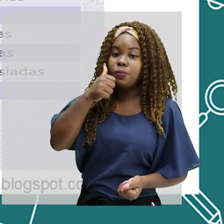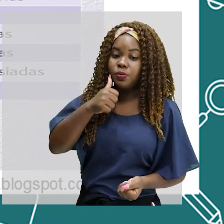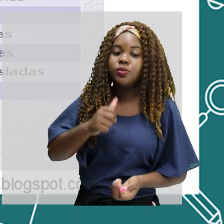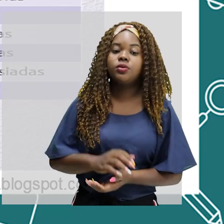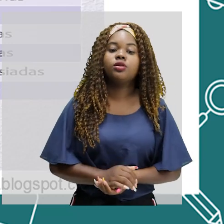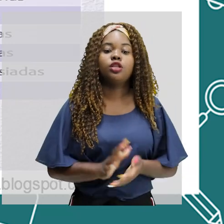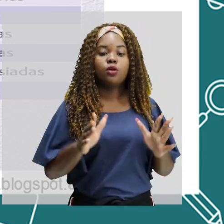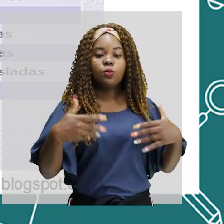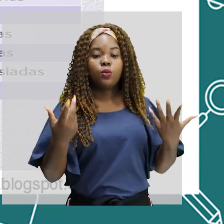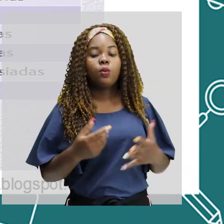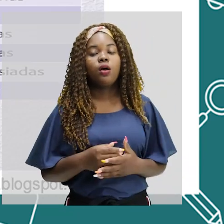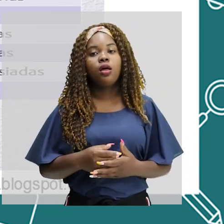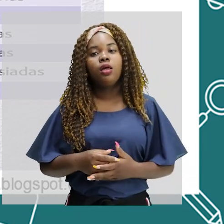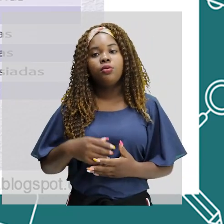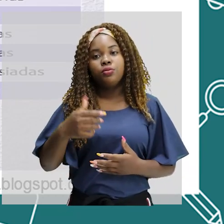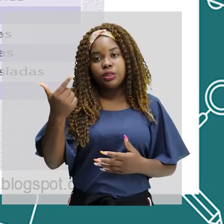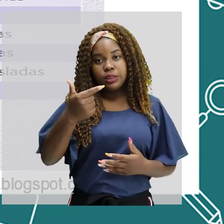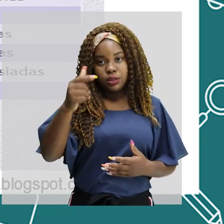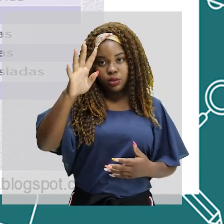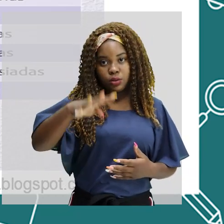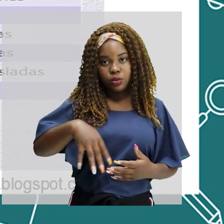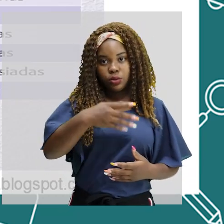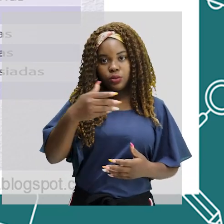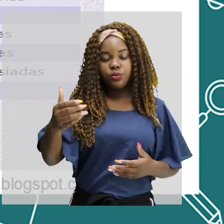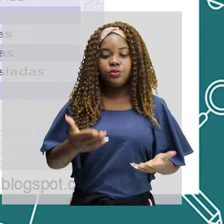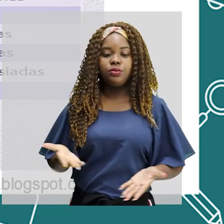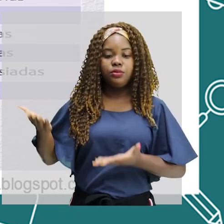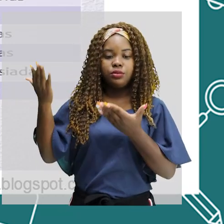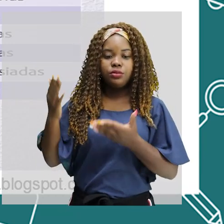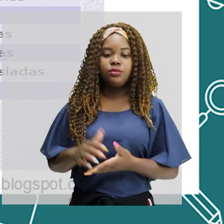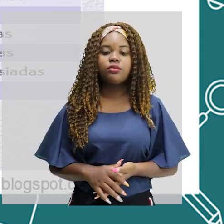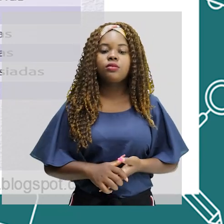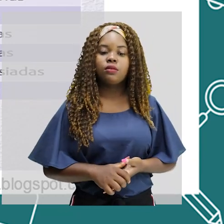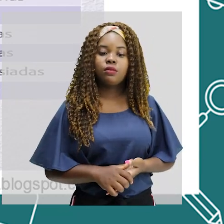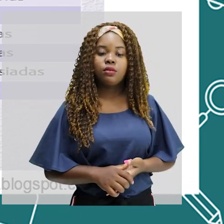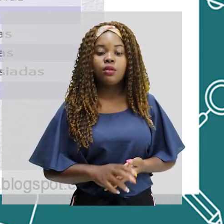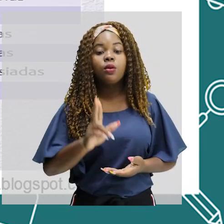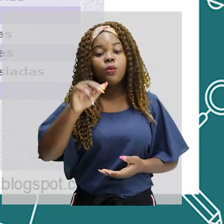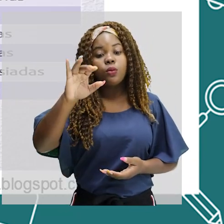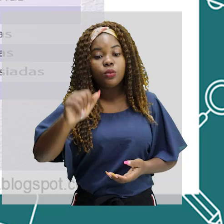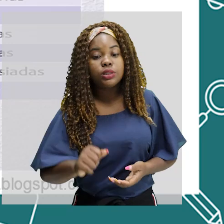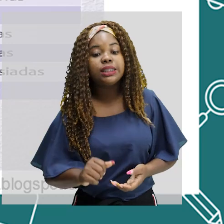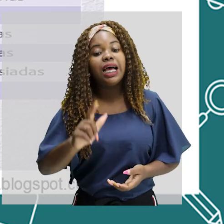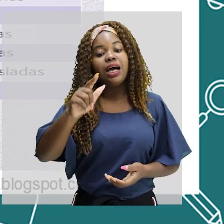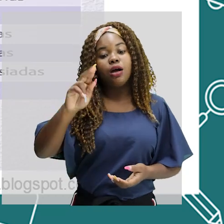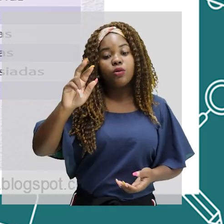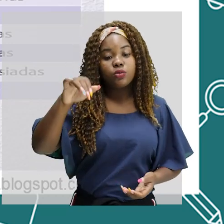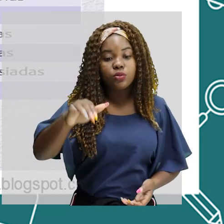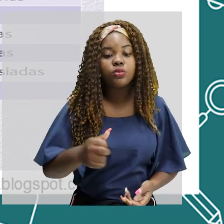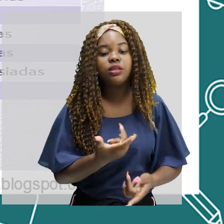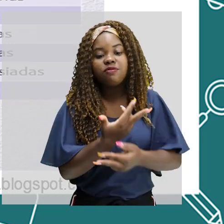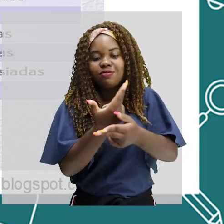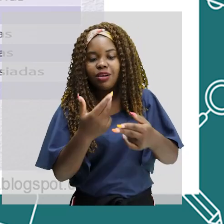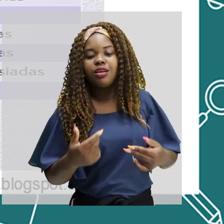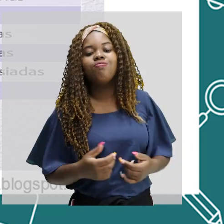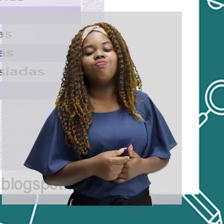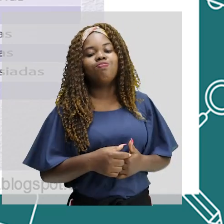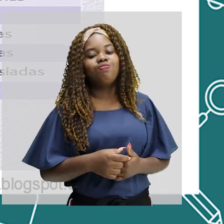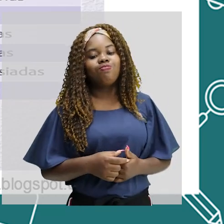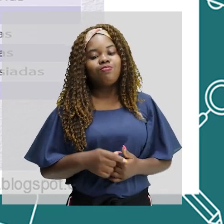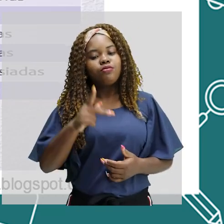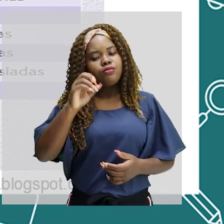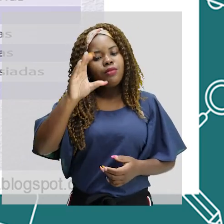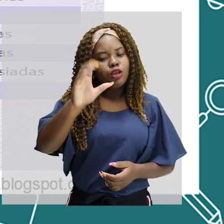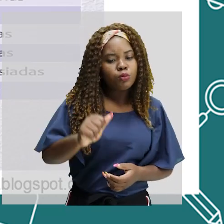né? Feminino. Una, alguna, ninguna, poca,